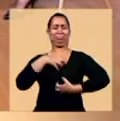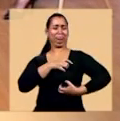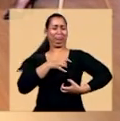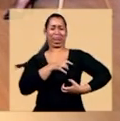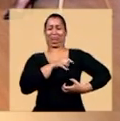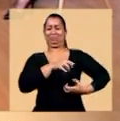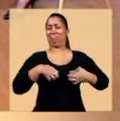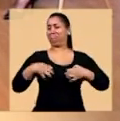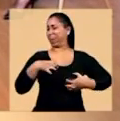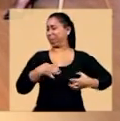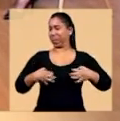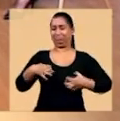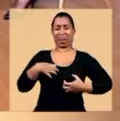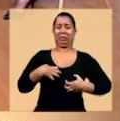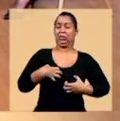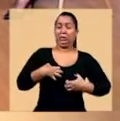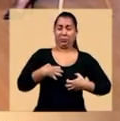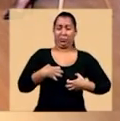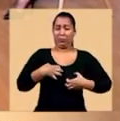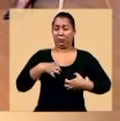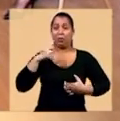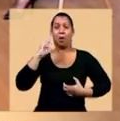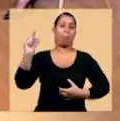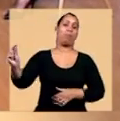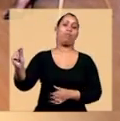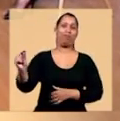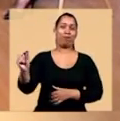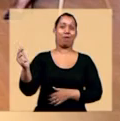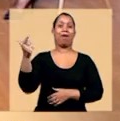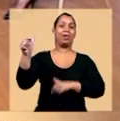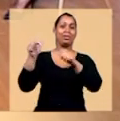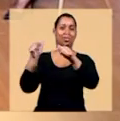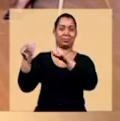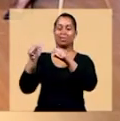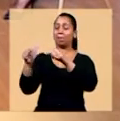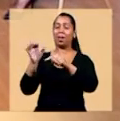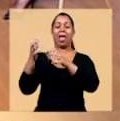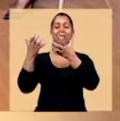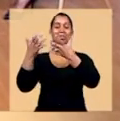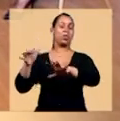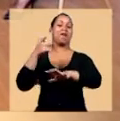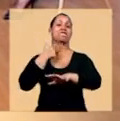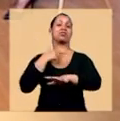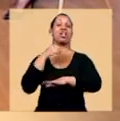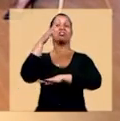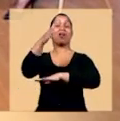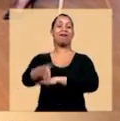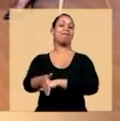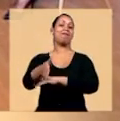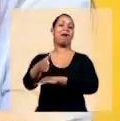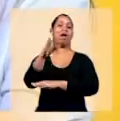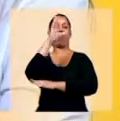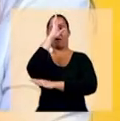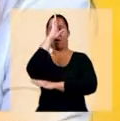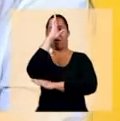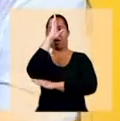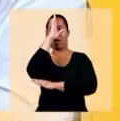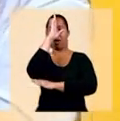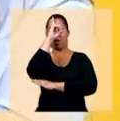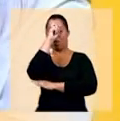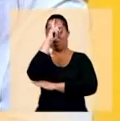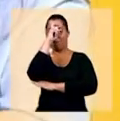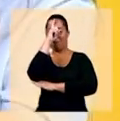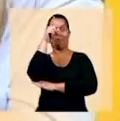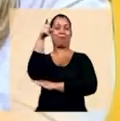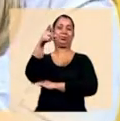mais rápido possível, a ponto de ir para o hospital, passando mal. Não é frescura, não vamos confundir isso com uma frescura. O